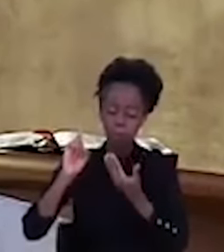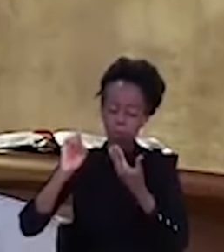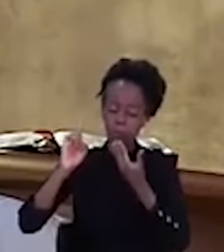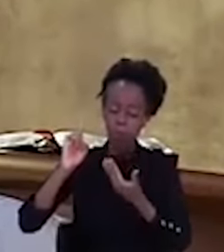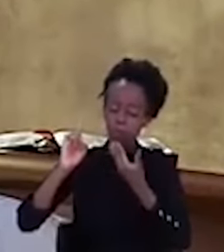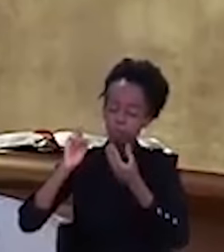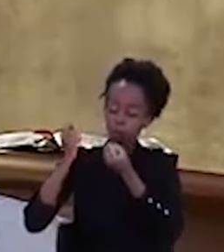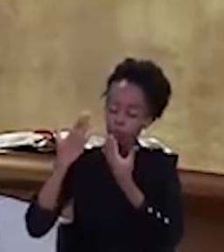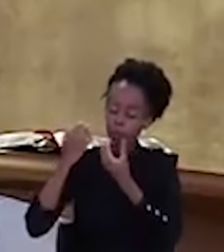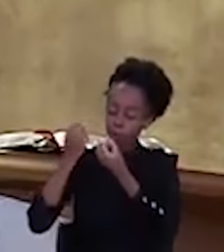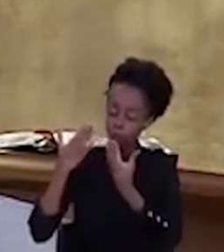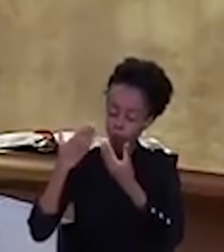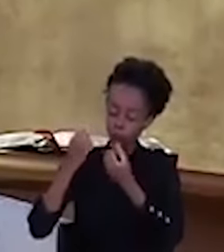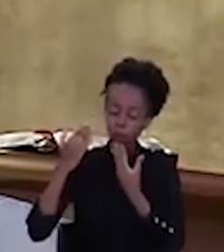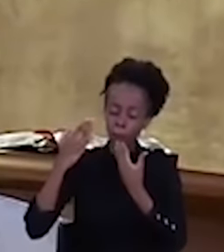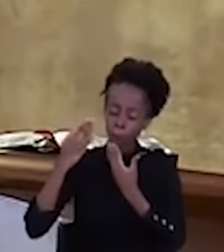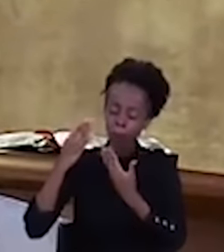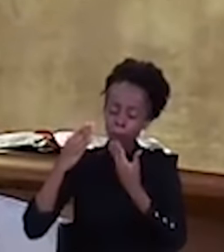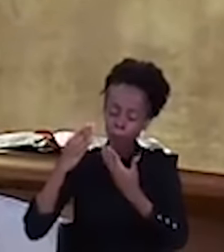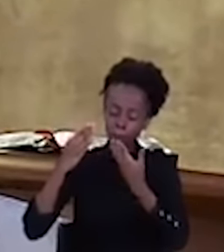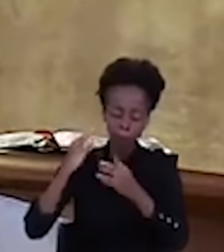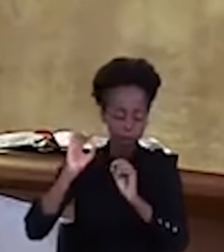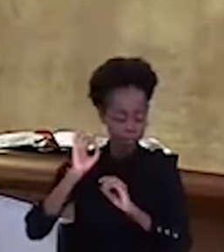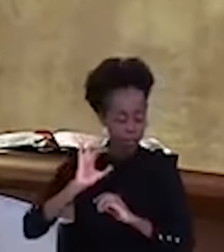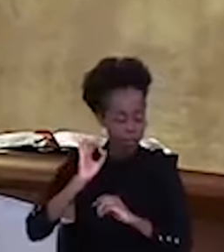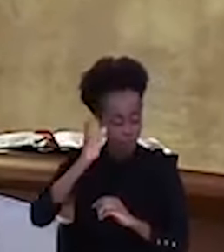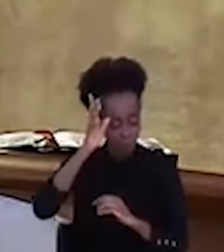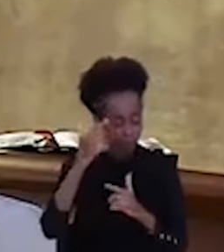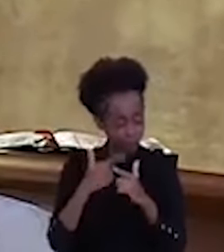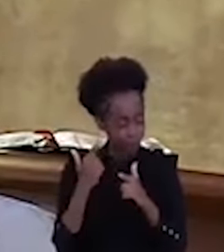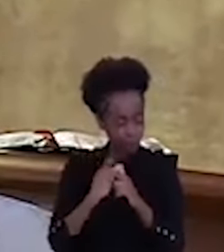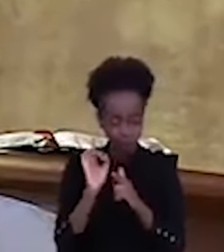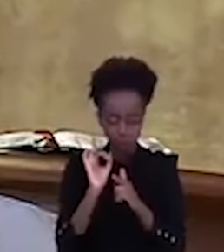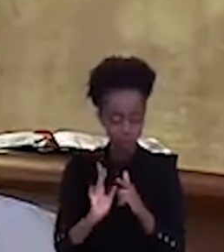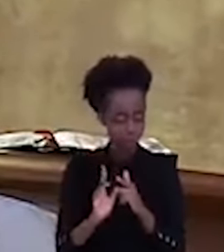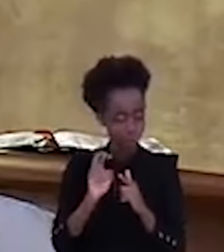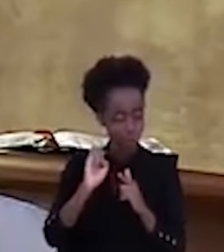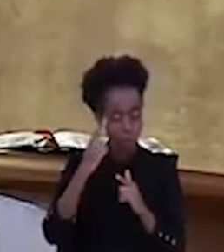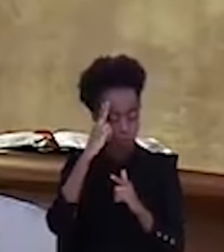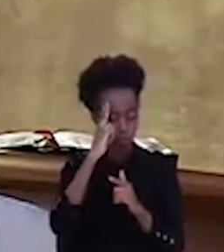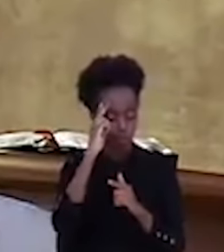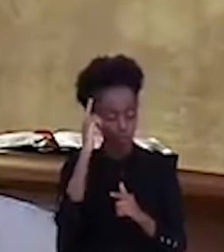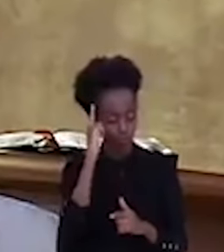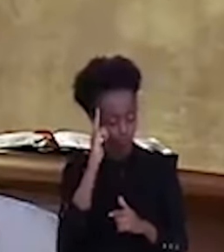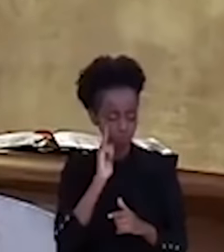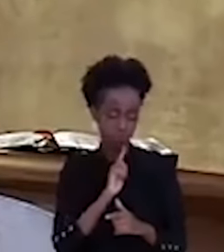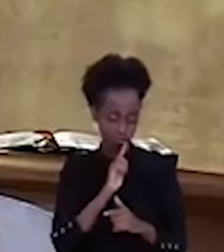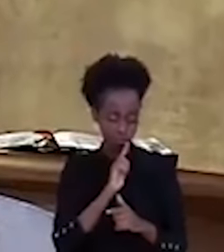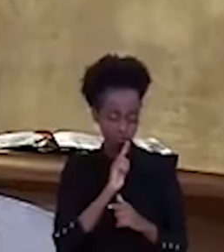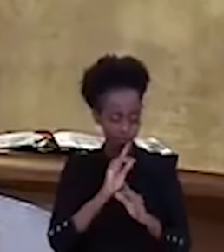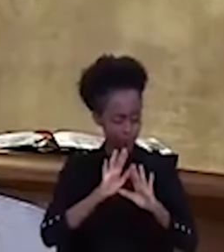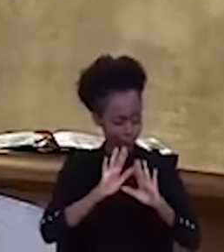pedir bênçãos, para pedir resolução de problemas, ou realização de sonhos.